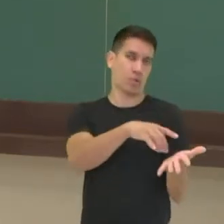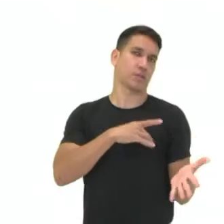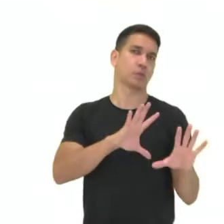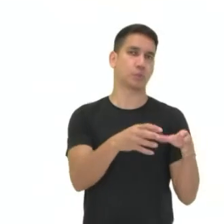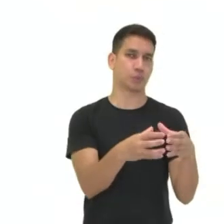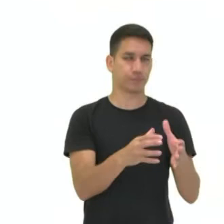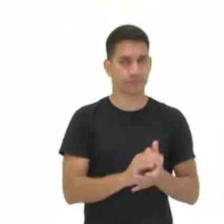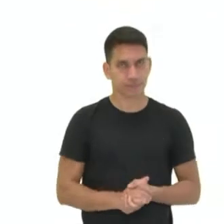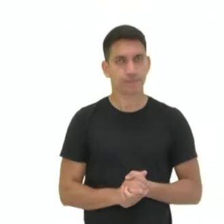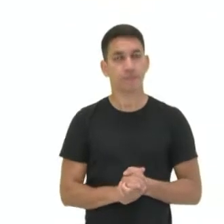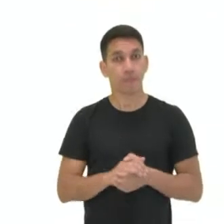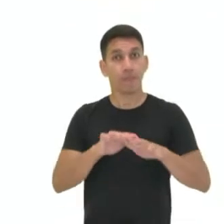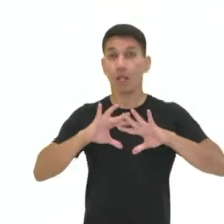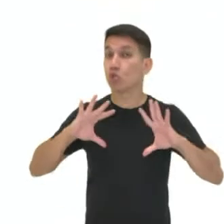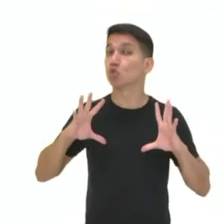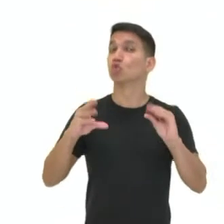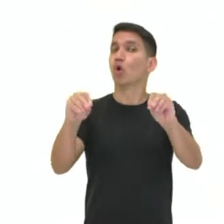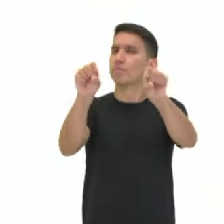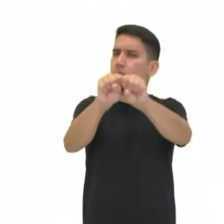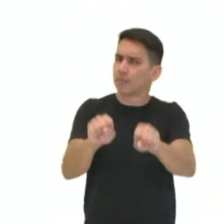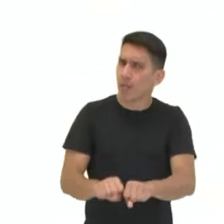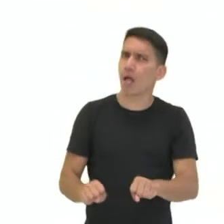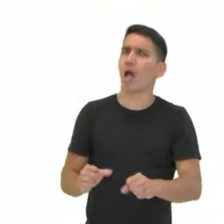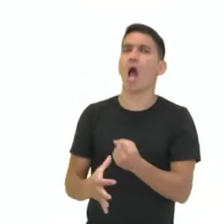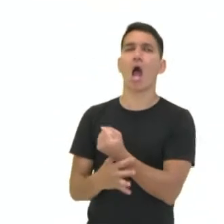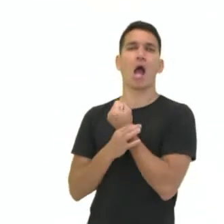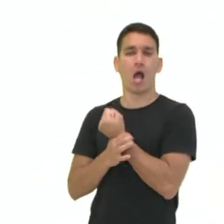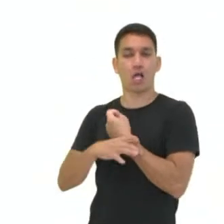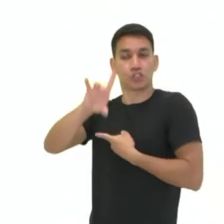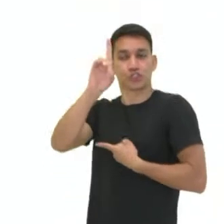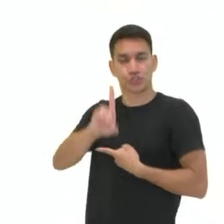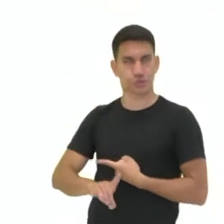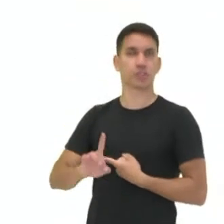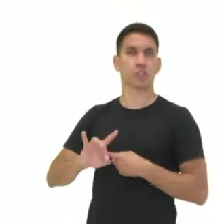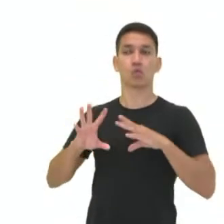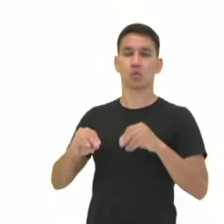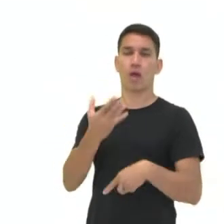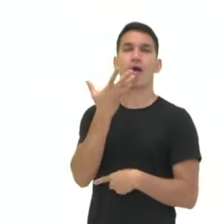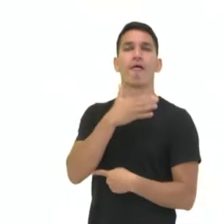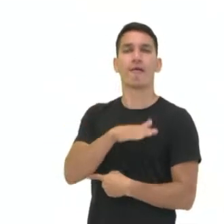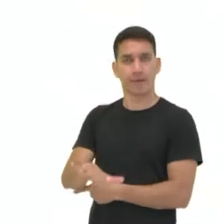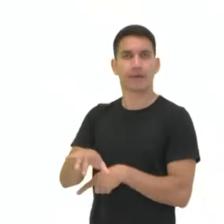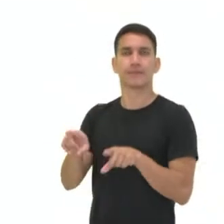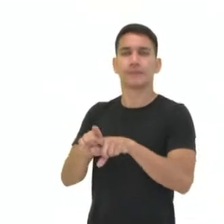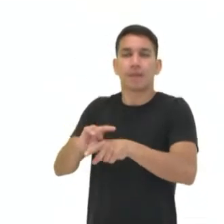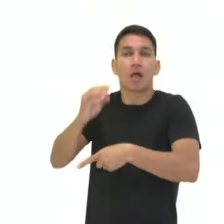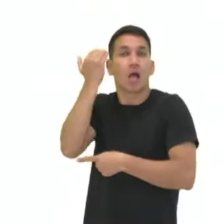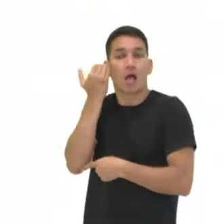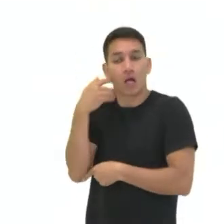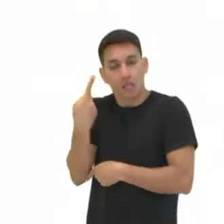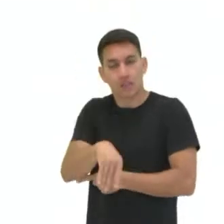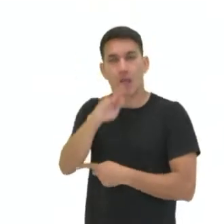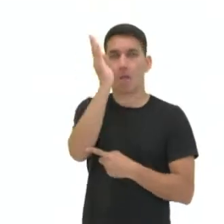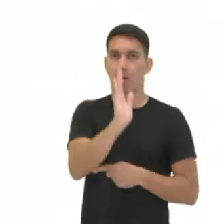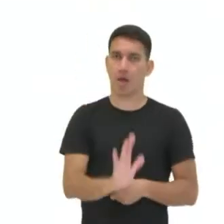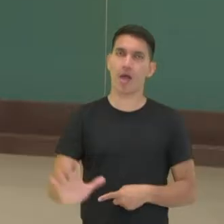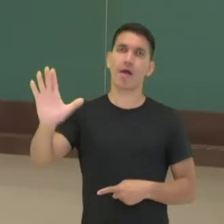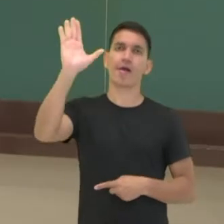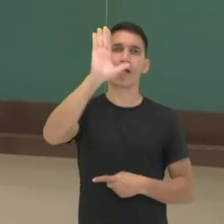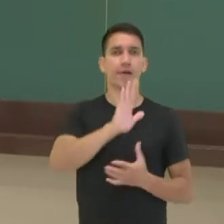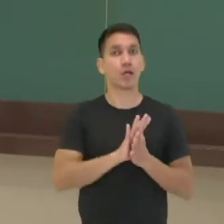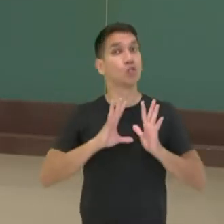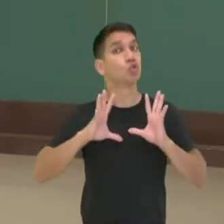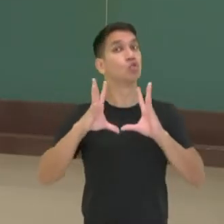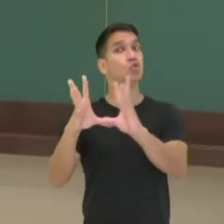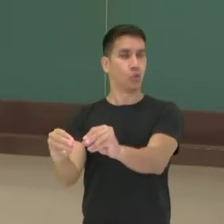Então, todo o sistema de garantias dos direitos da criança e do adolescente no Brasil, todos eles fazem parte, então,